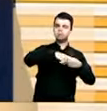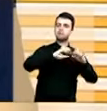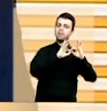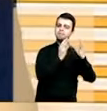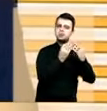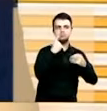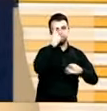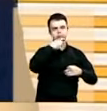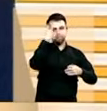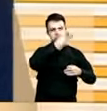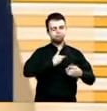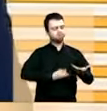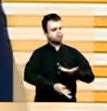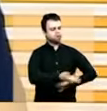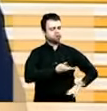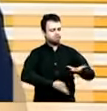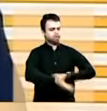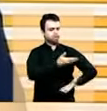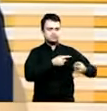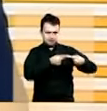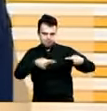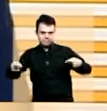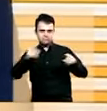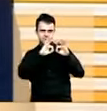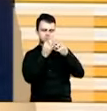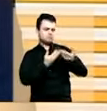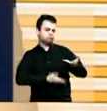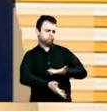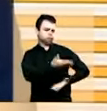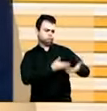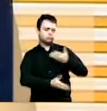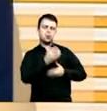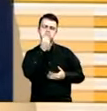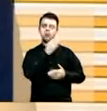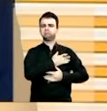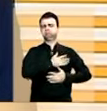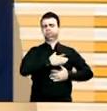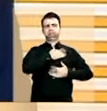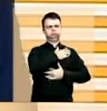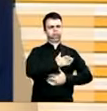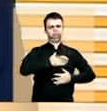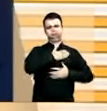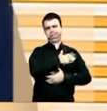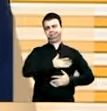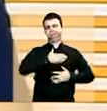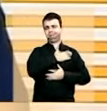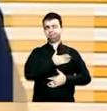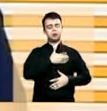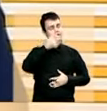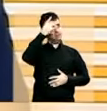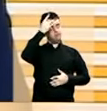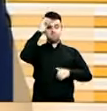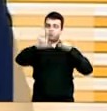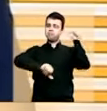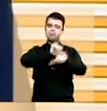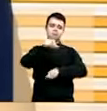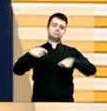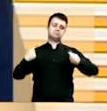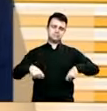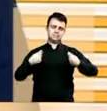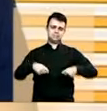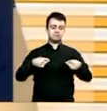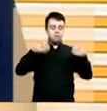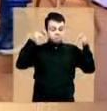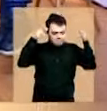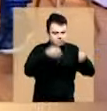que eu tenho com a minha família, 2, 3 horas durante a semana, ela vai fazer valer a pena. E isso muda tudo, muda em